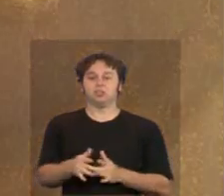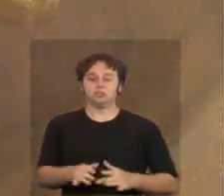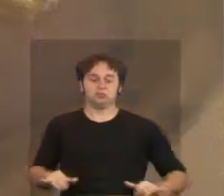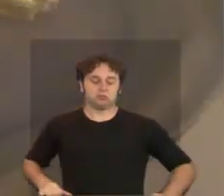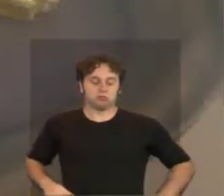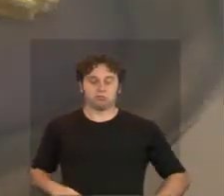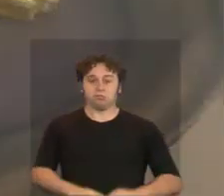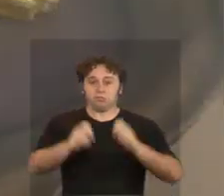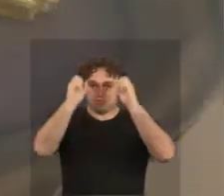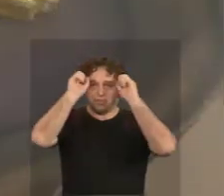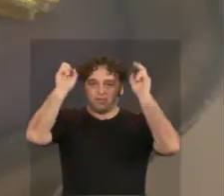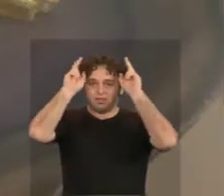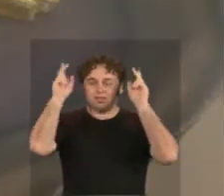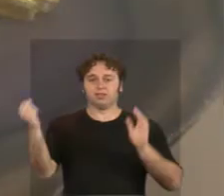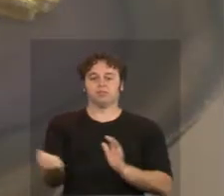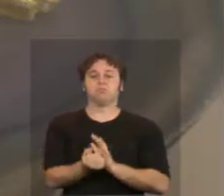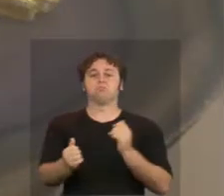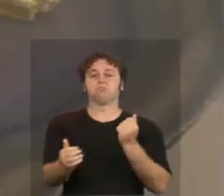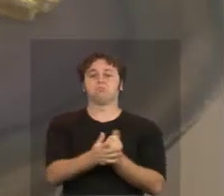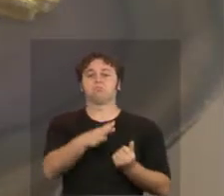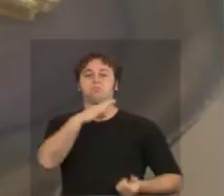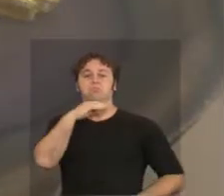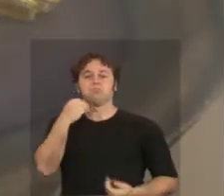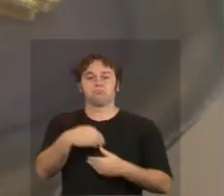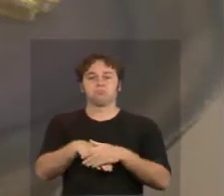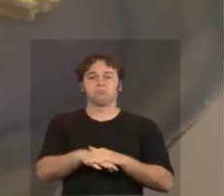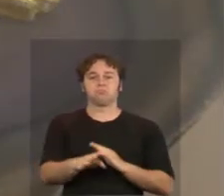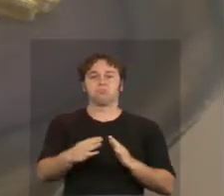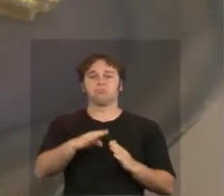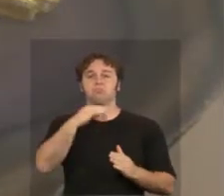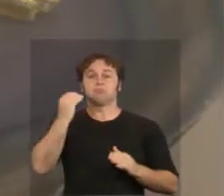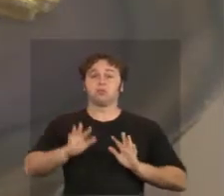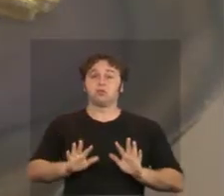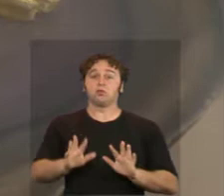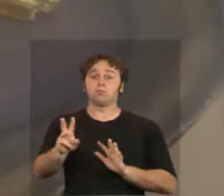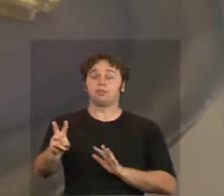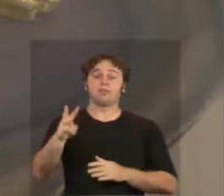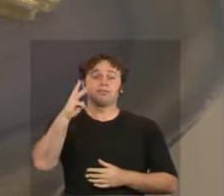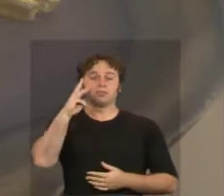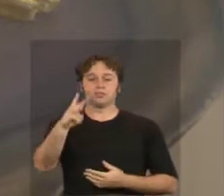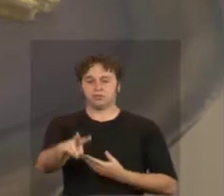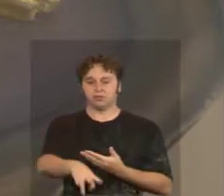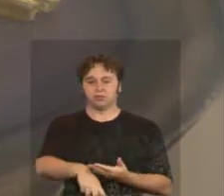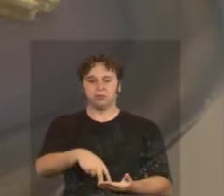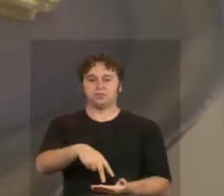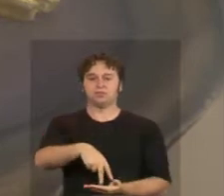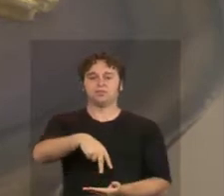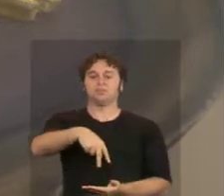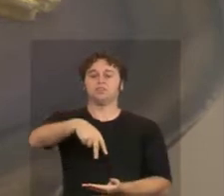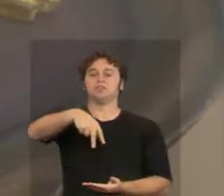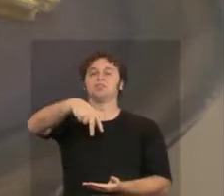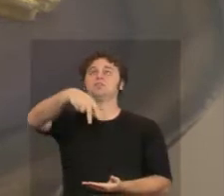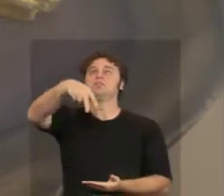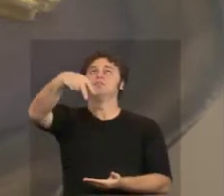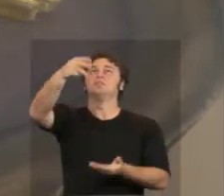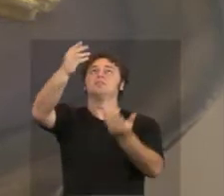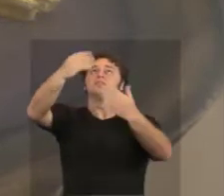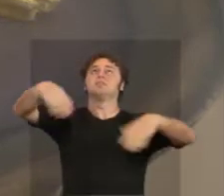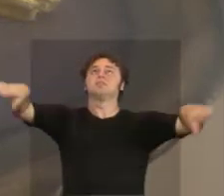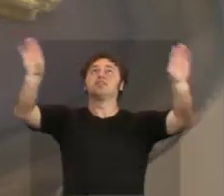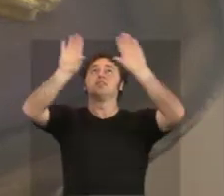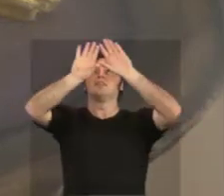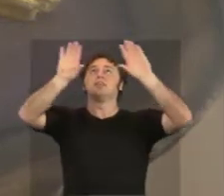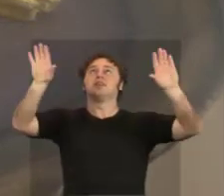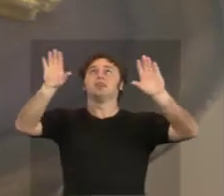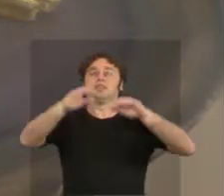Maria, padeceu sob Pôncio Pilatos, foi crucificado, morto e sepultado, desceu à mansão dos mortos, ressuscitou ao